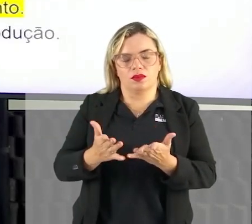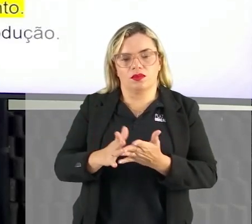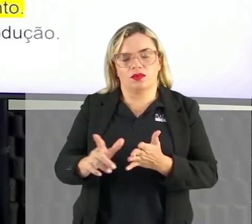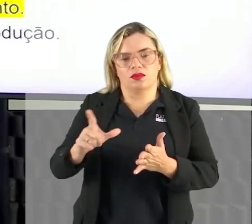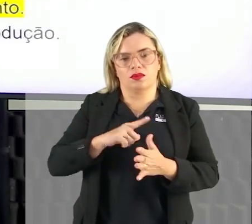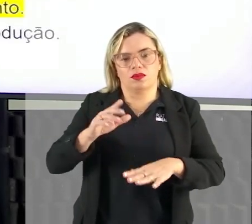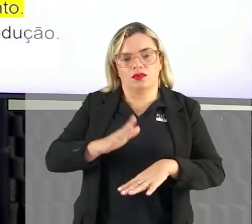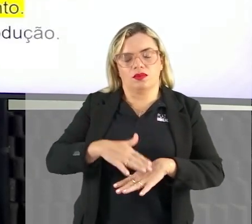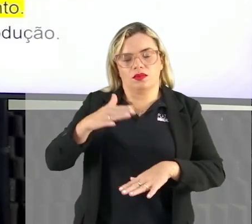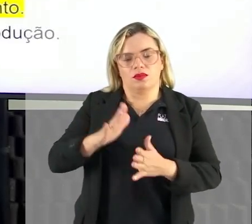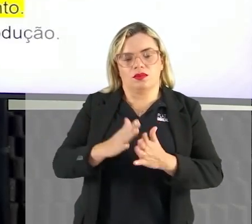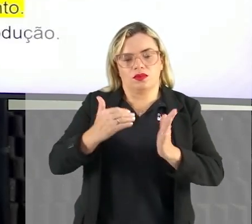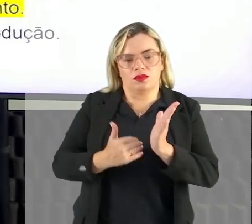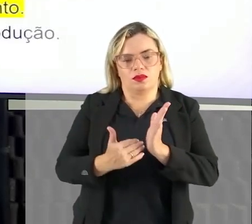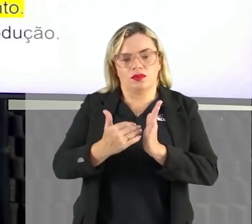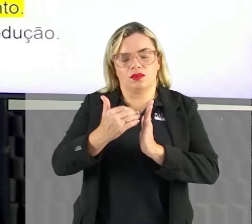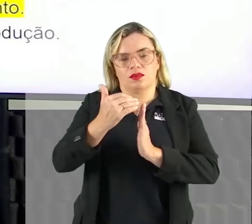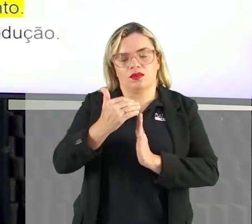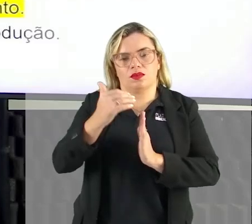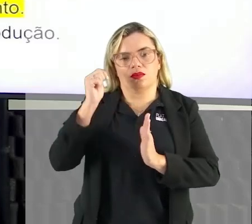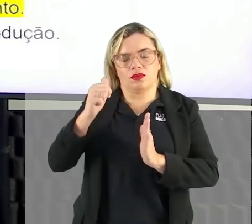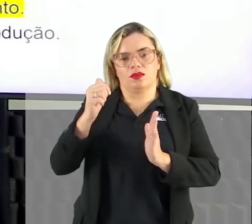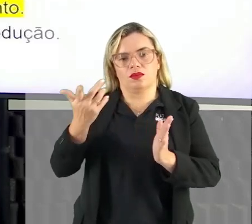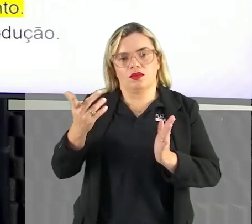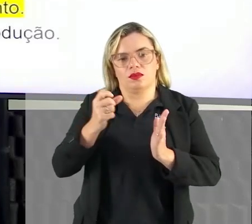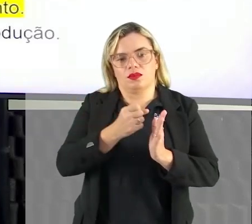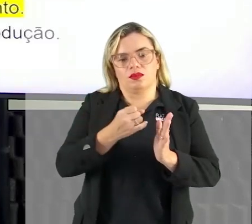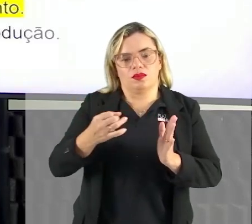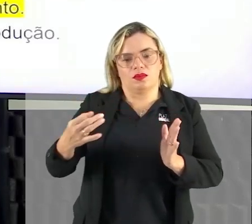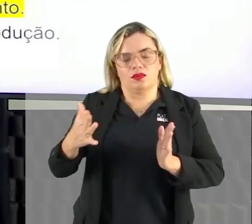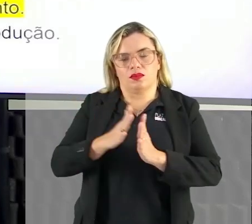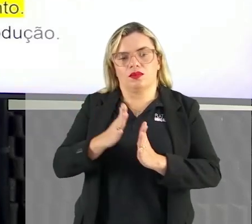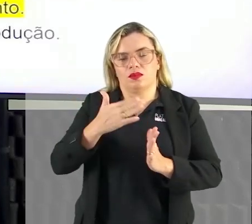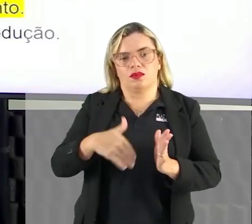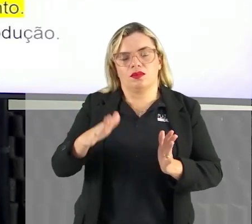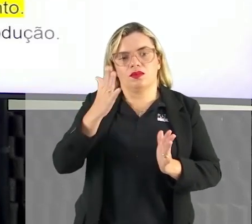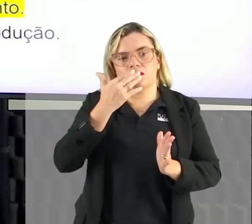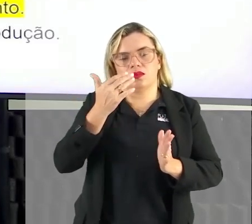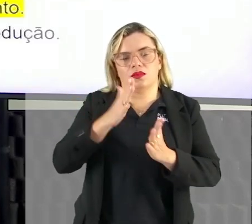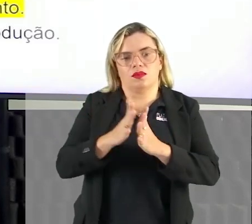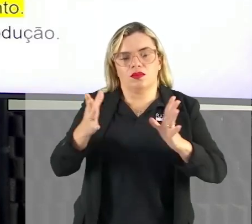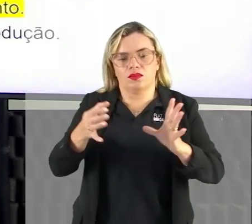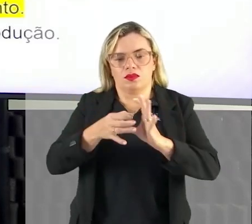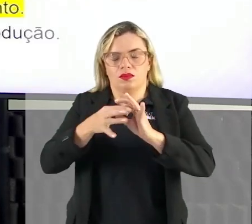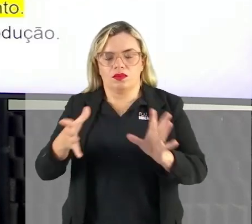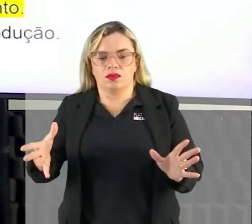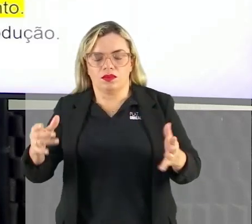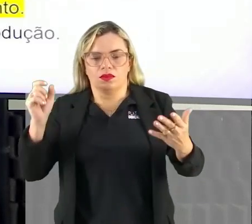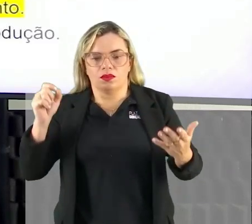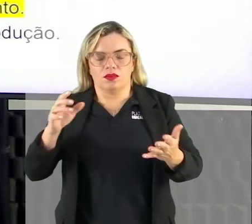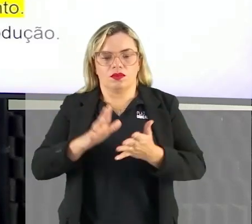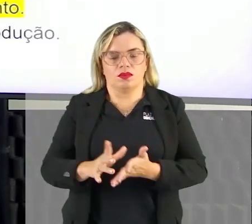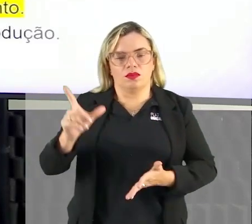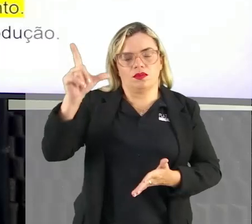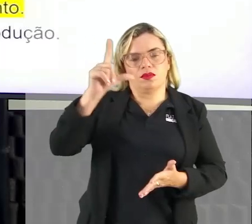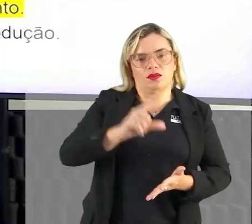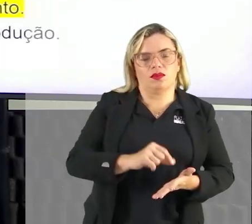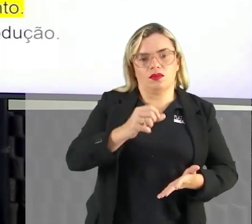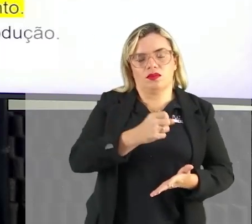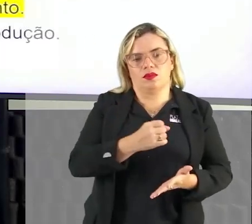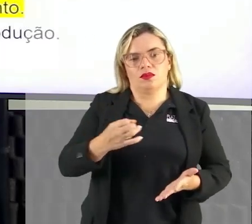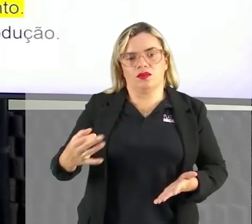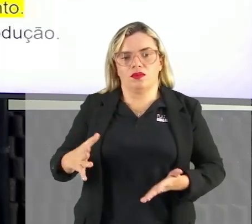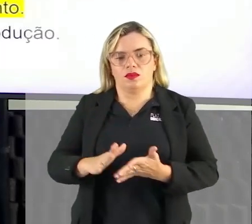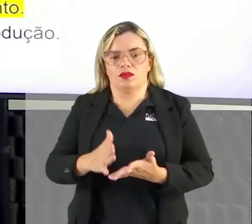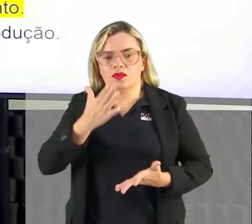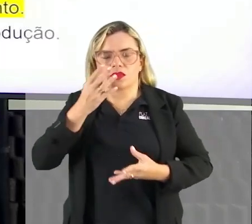tem mais recurso, né? Tem mais alimento disponível. À medida que diminui a quantidade de alimento, como é